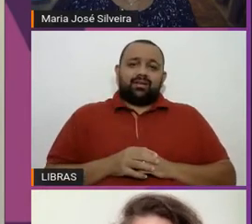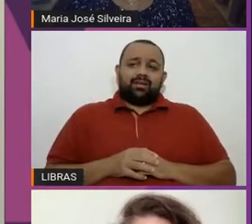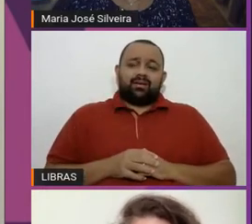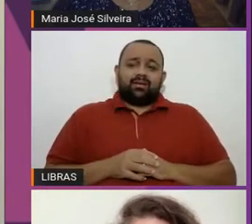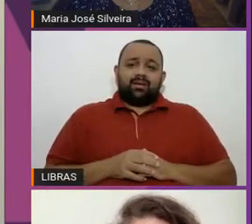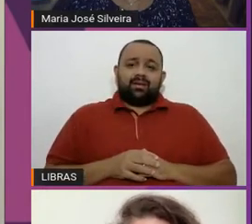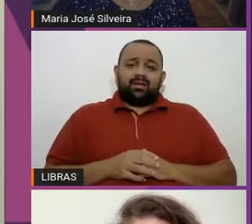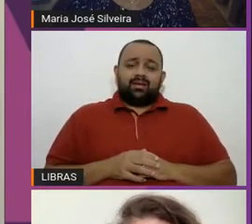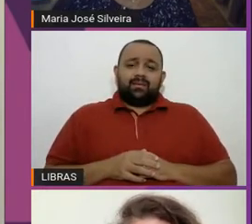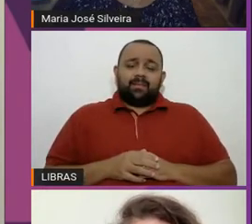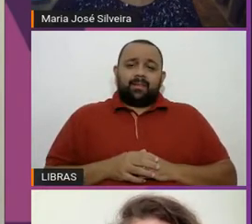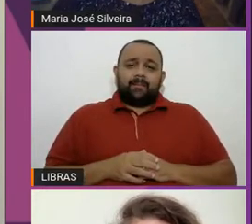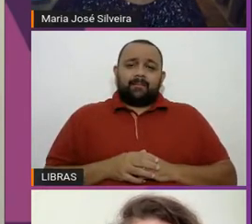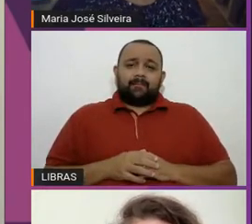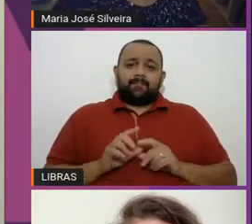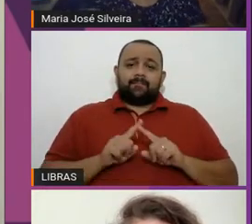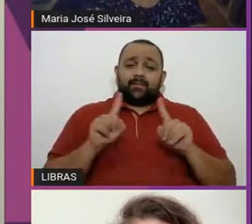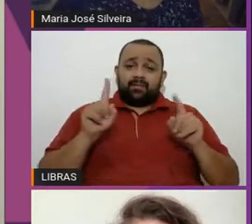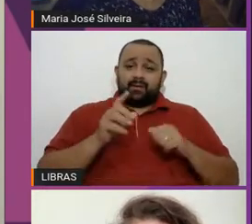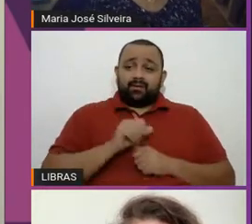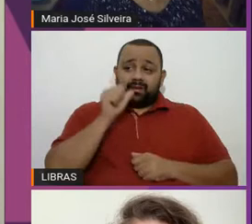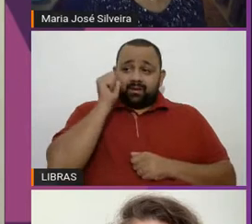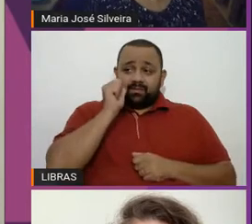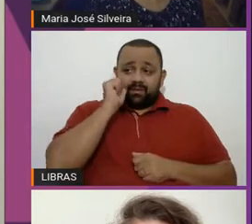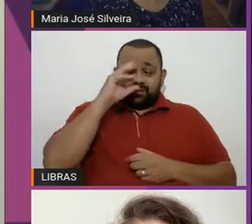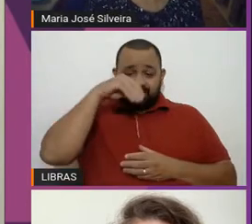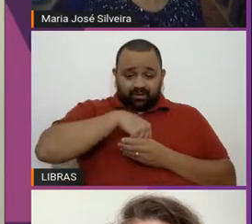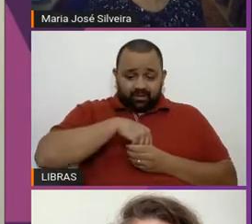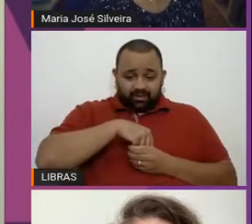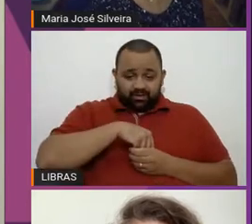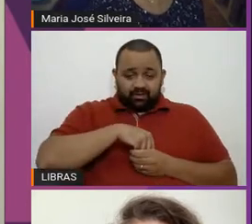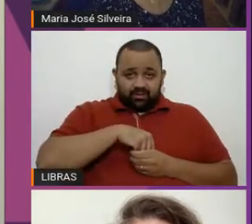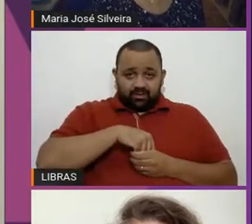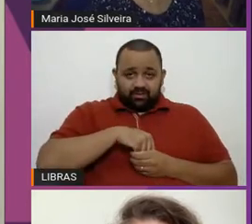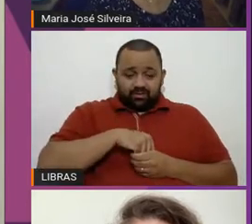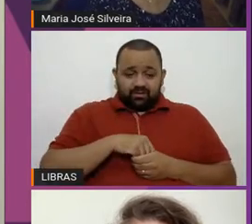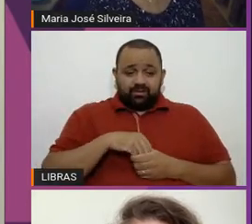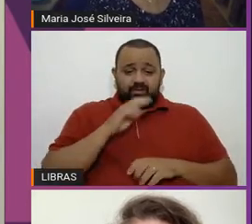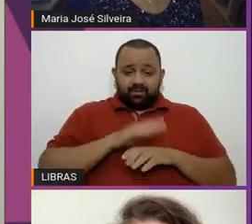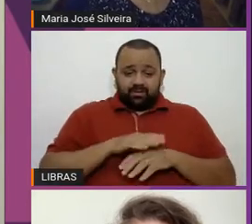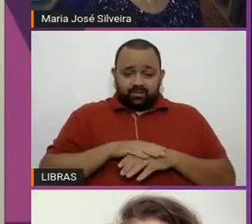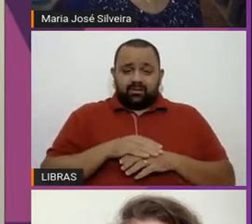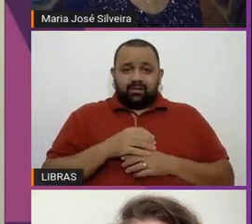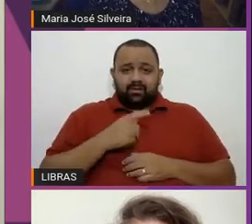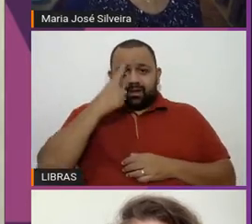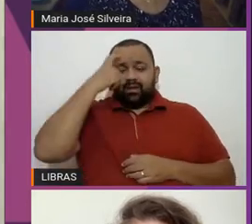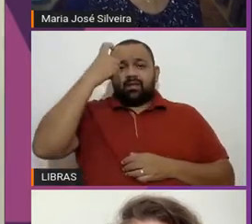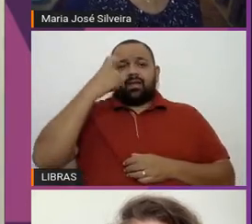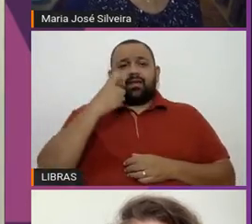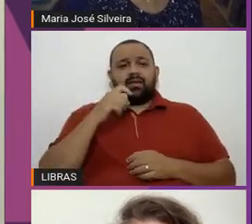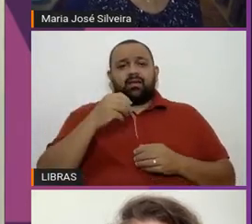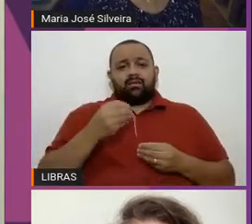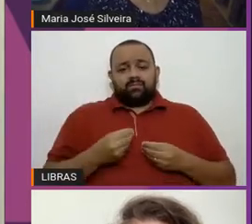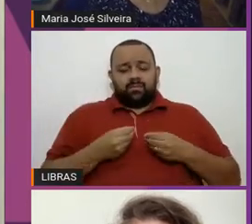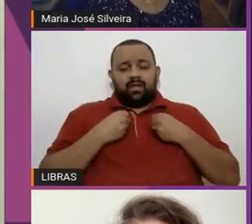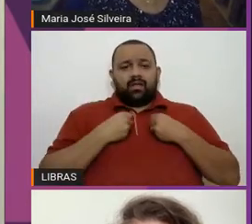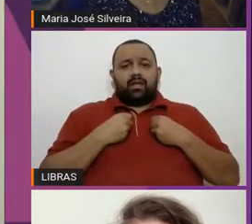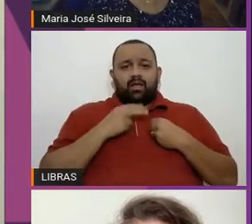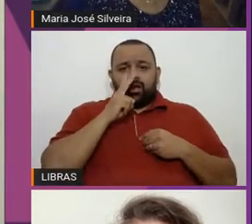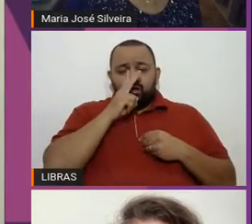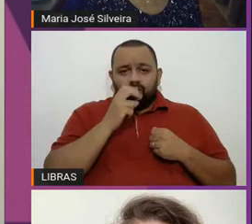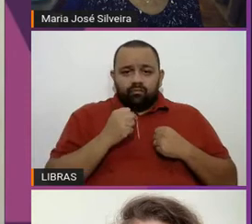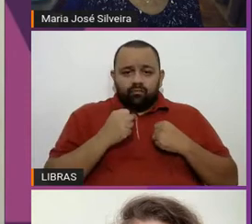se a menina dentro de mim levar para isso assim me desse uma força